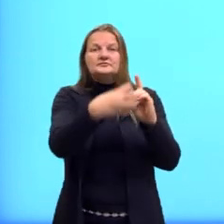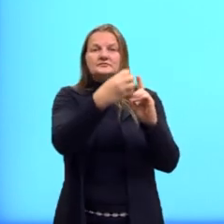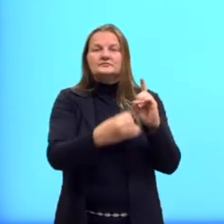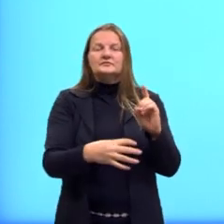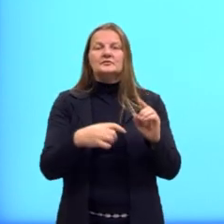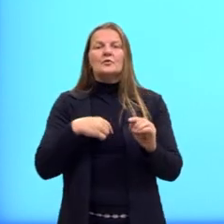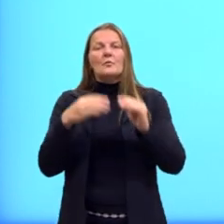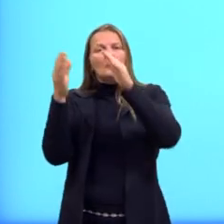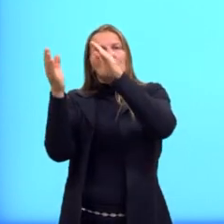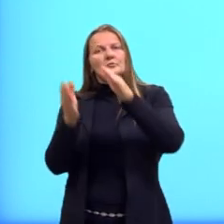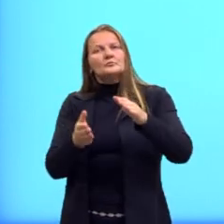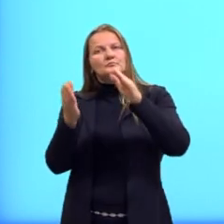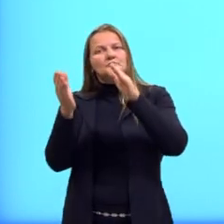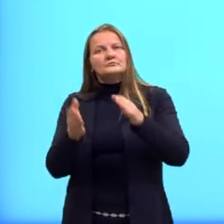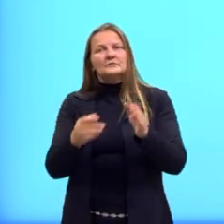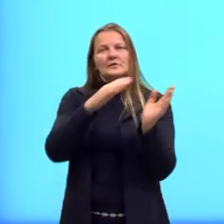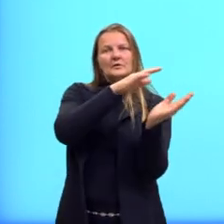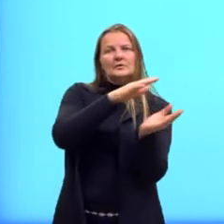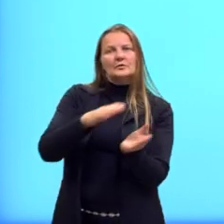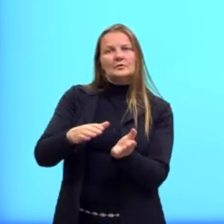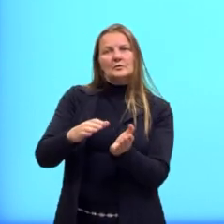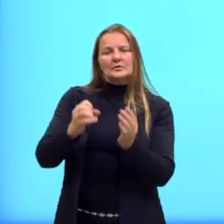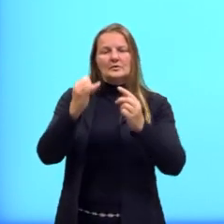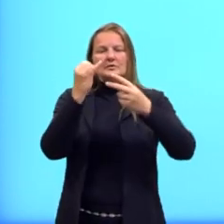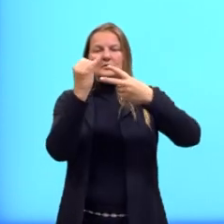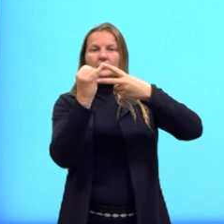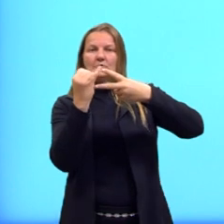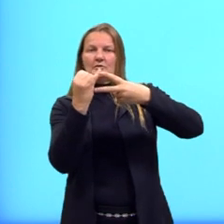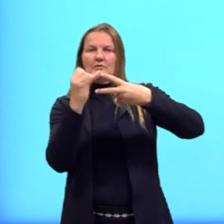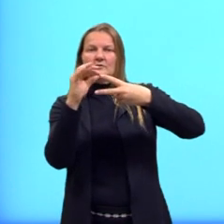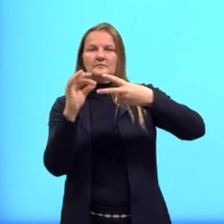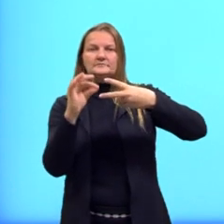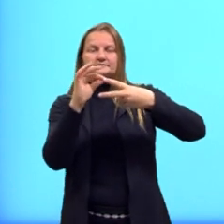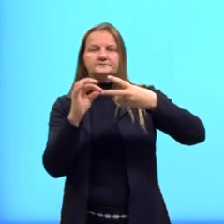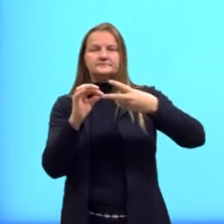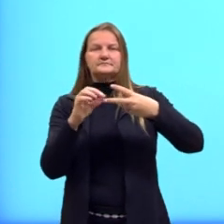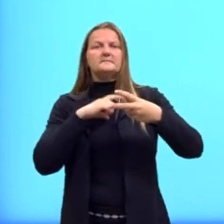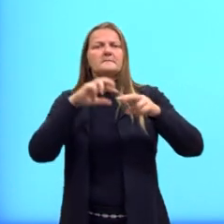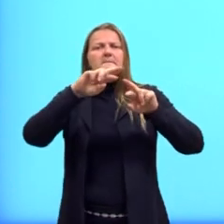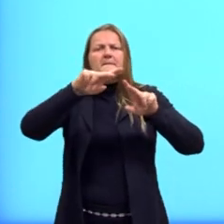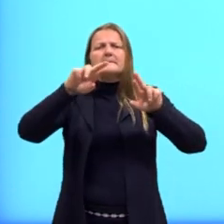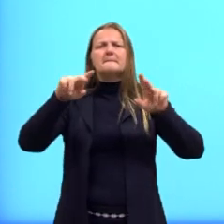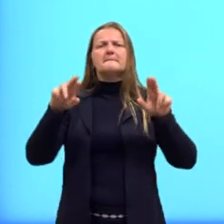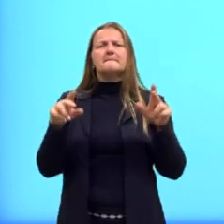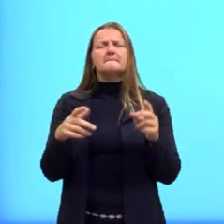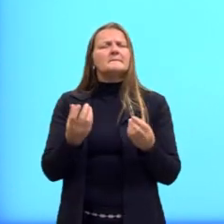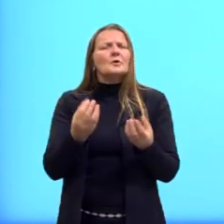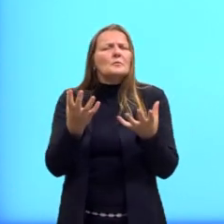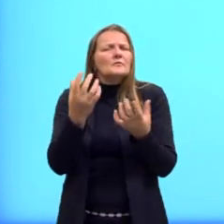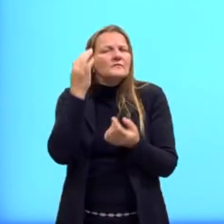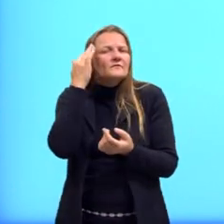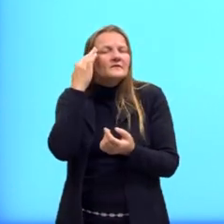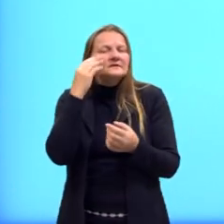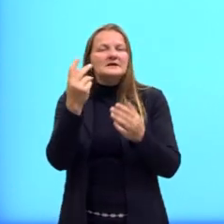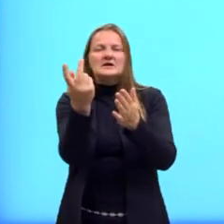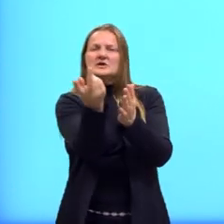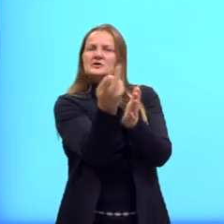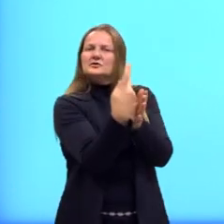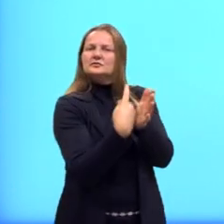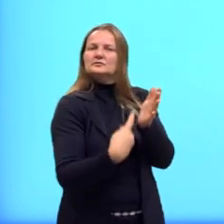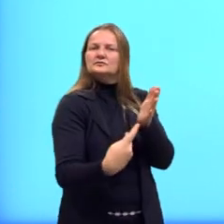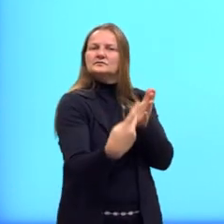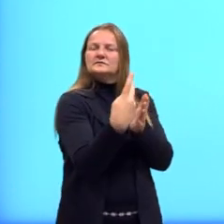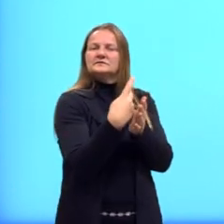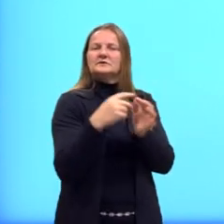diagonais de um polígono quando o polígono possui muitos lados fica enviável né a gente desenhar